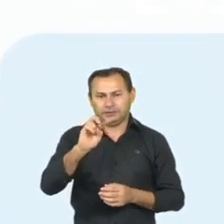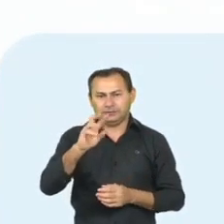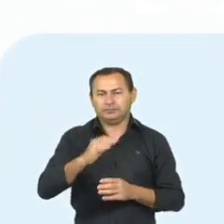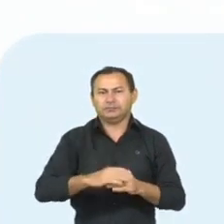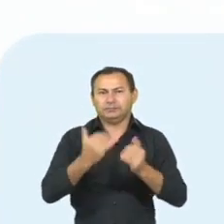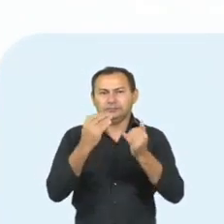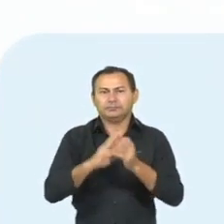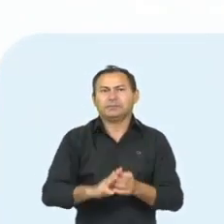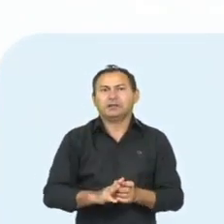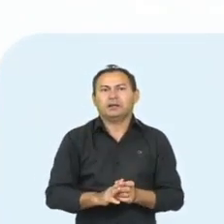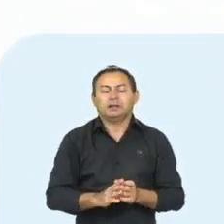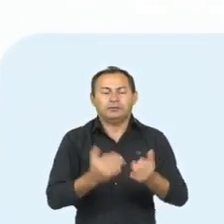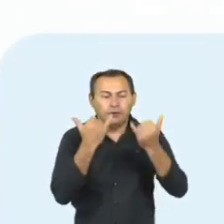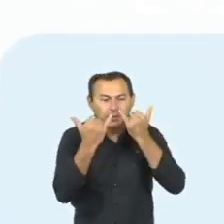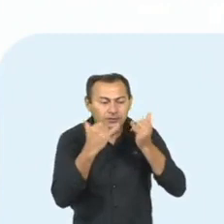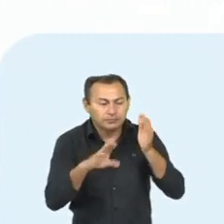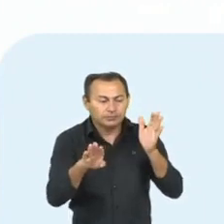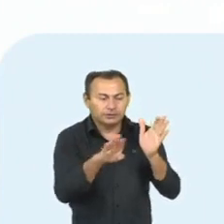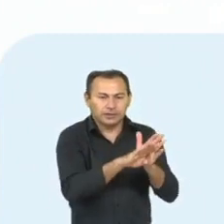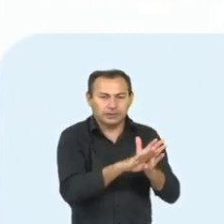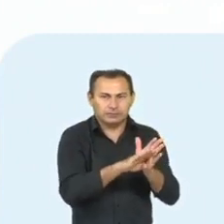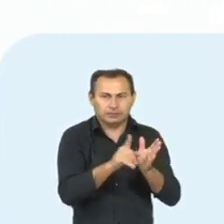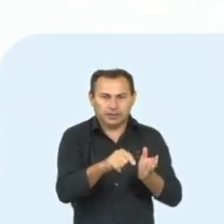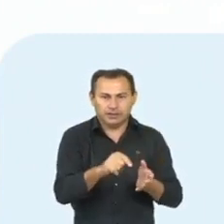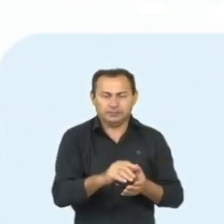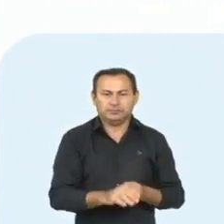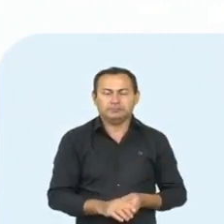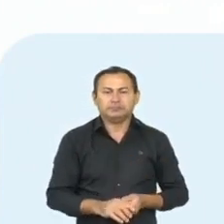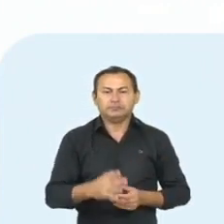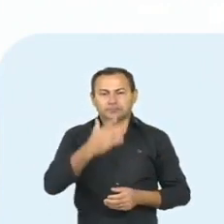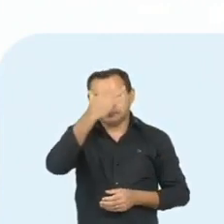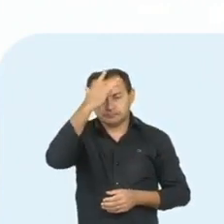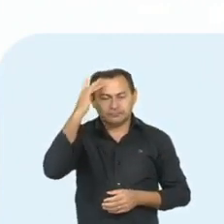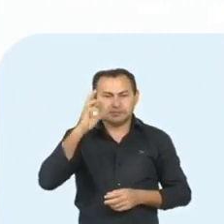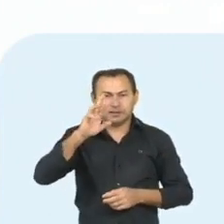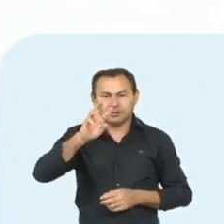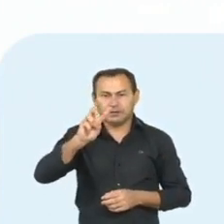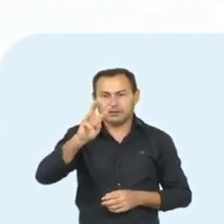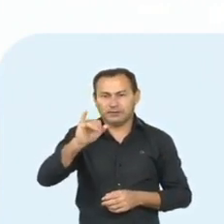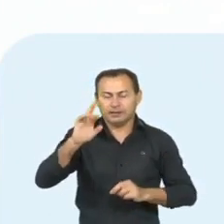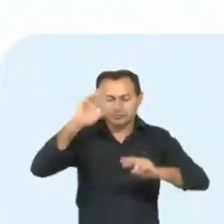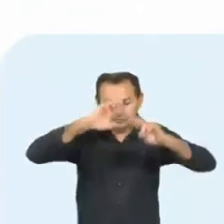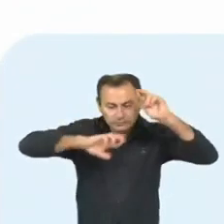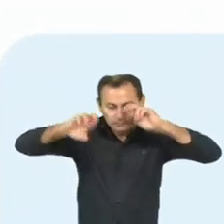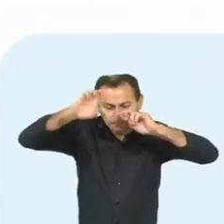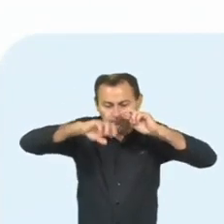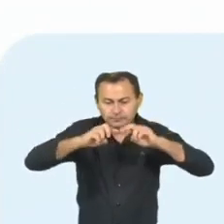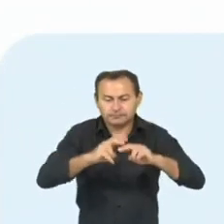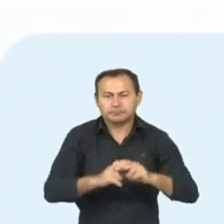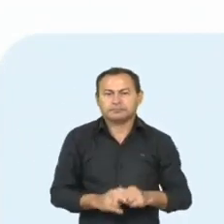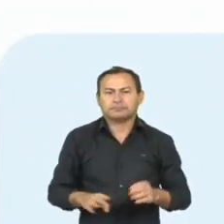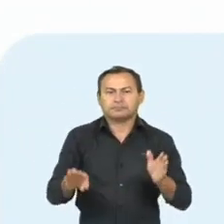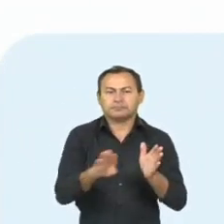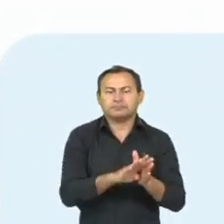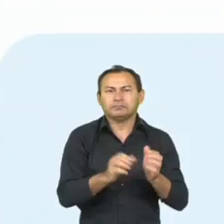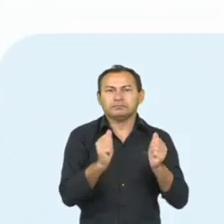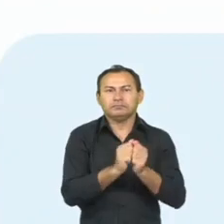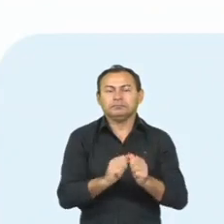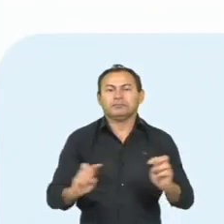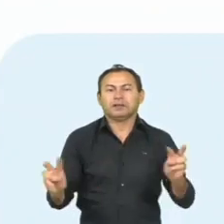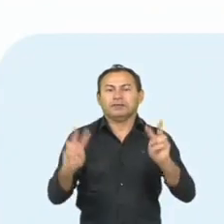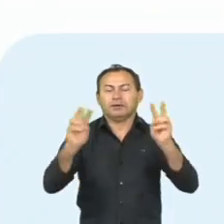dado chega, né, ele chega para aquela pessoa que vai analisar, para aquele órgão que vai analisar, ele chega como